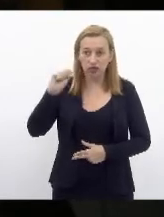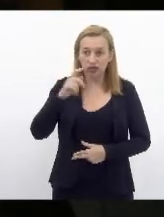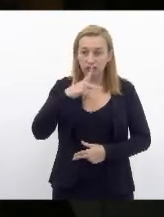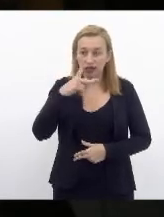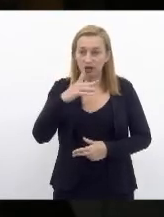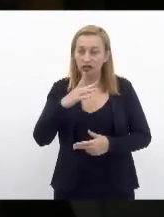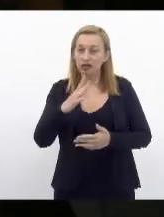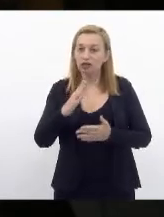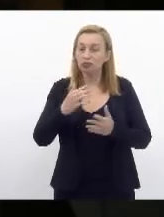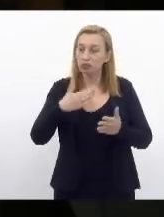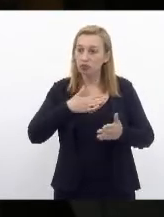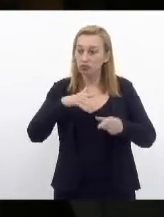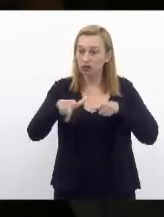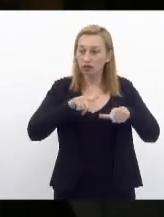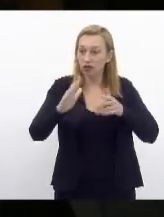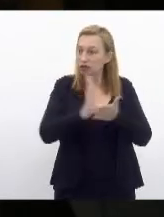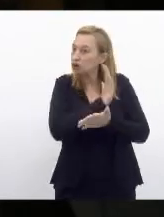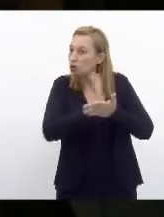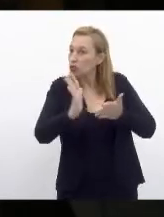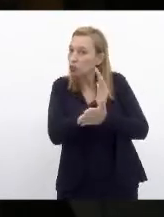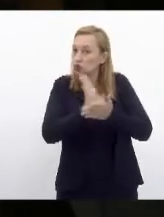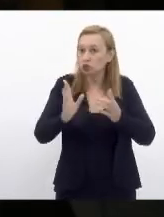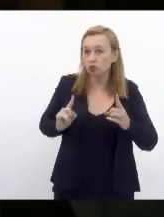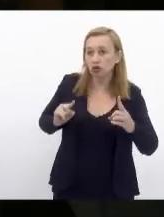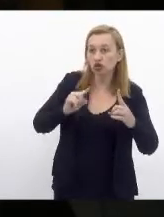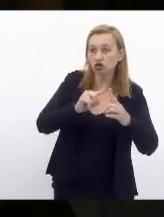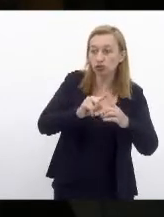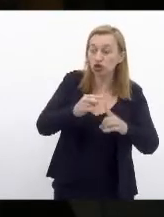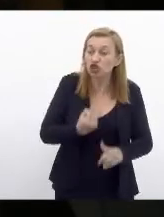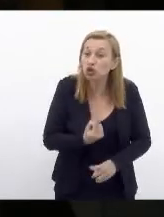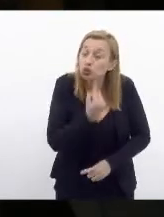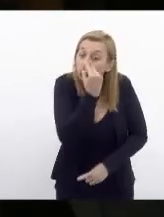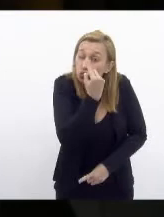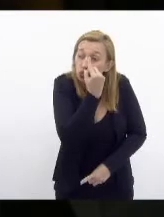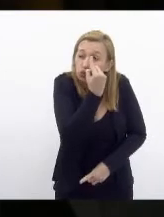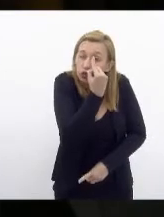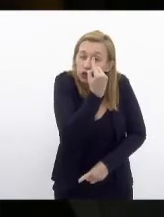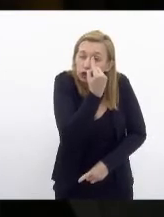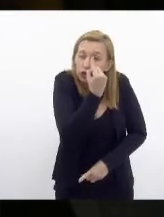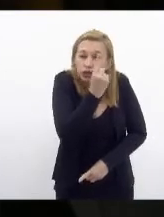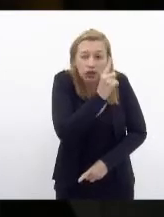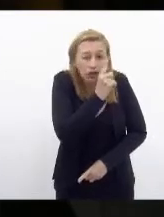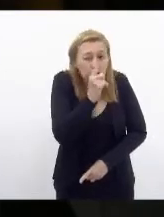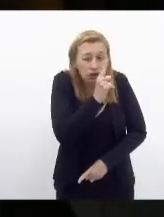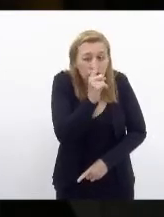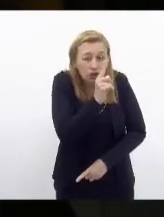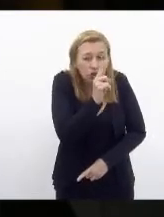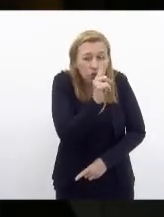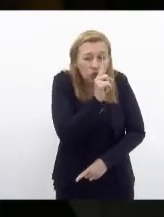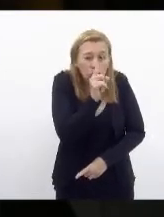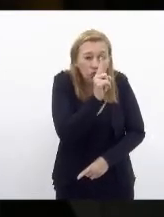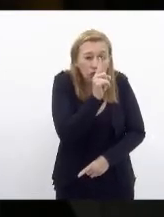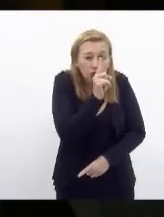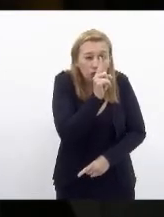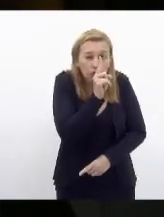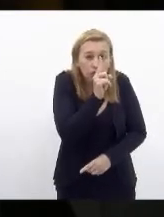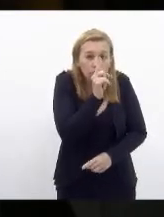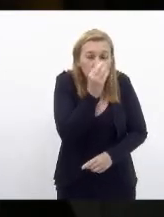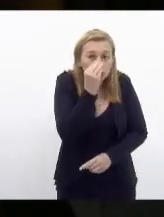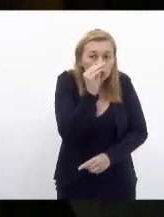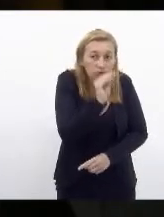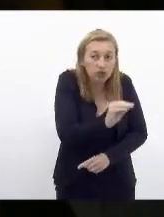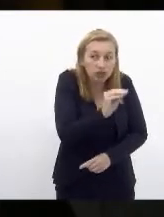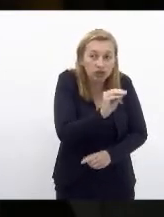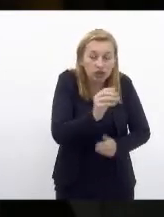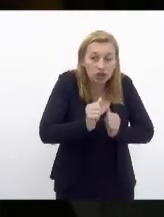alguns objetivos, mas tinha um que eu não abria mão e iria com ele